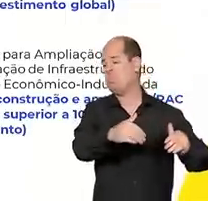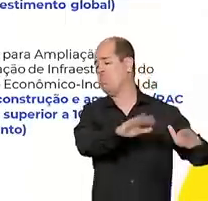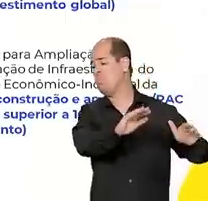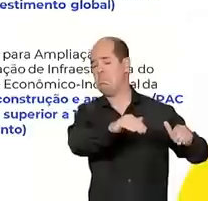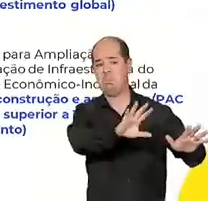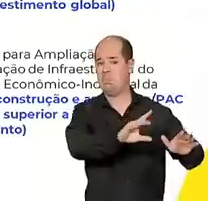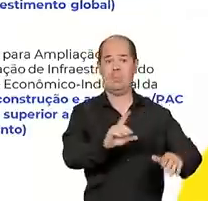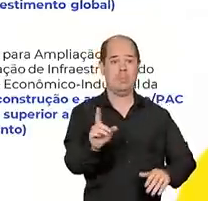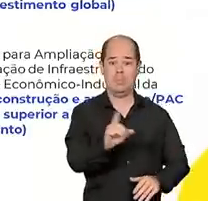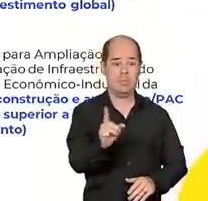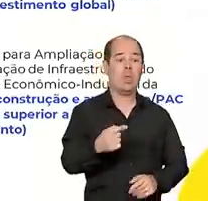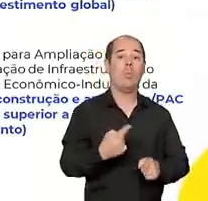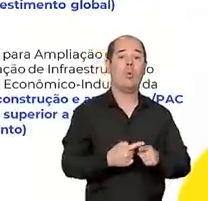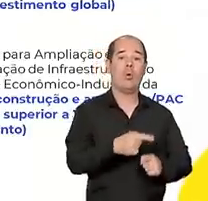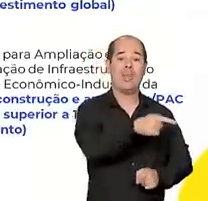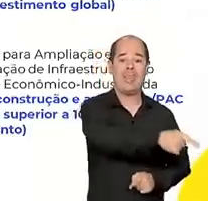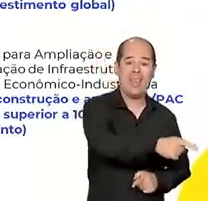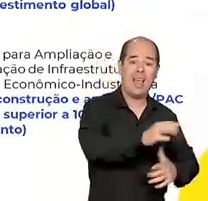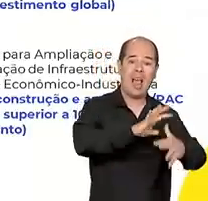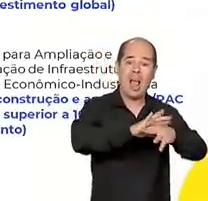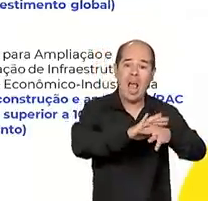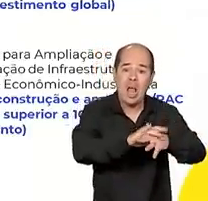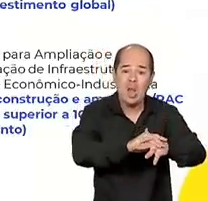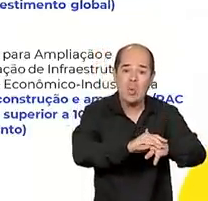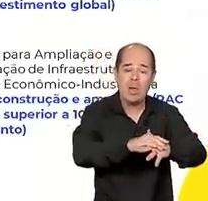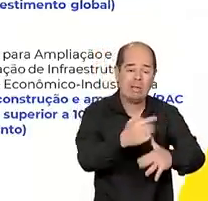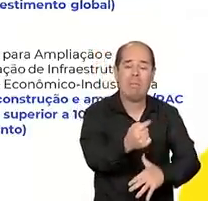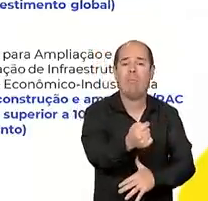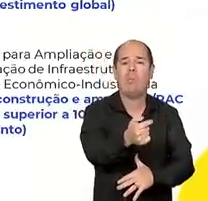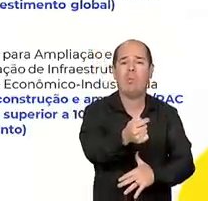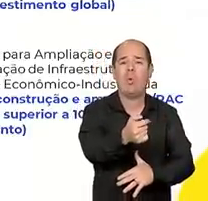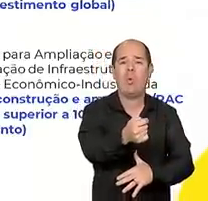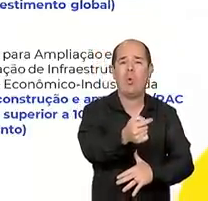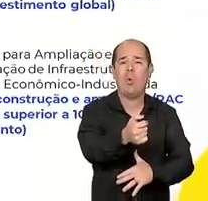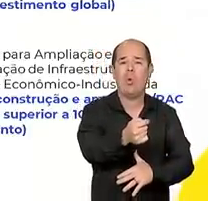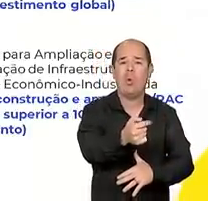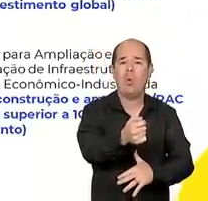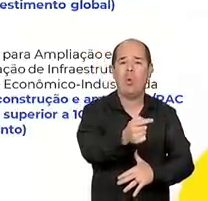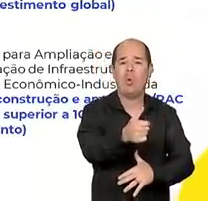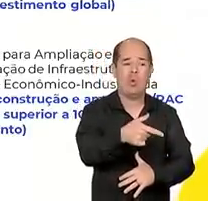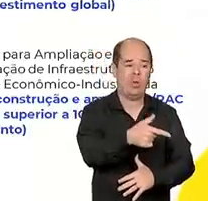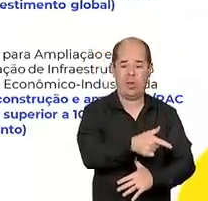têm apelo de mercado. Um programa de ampliação